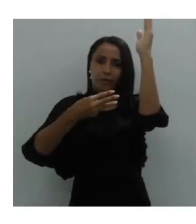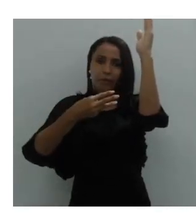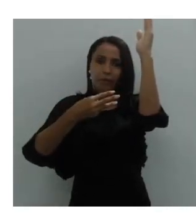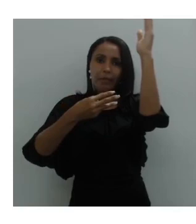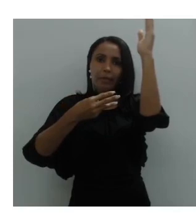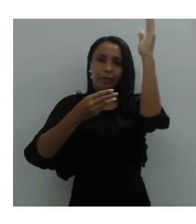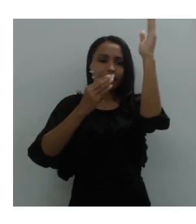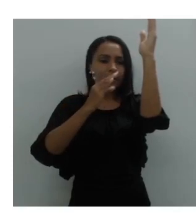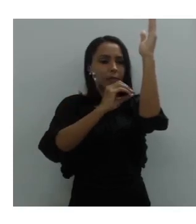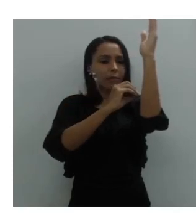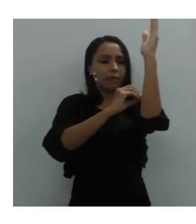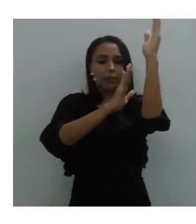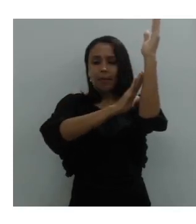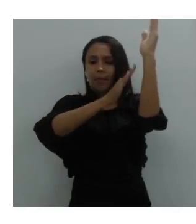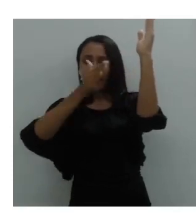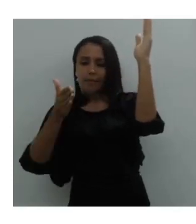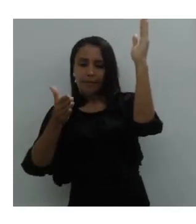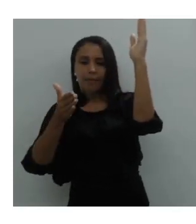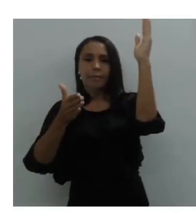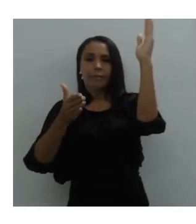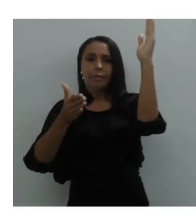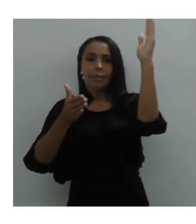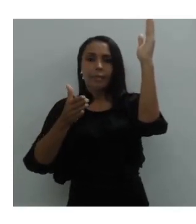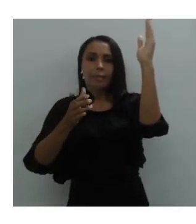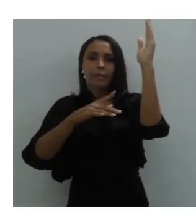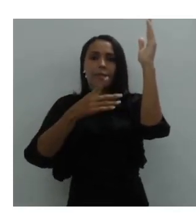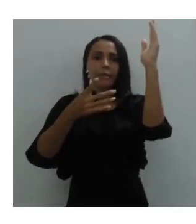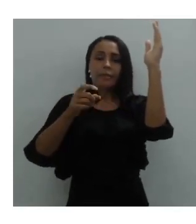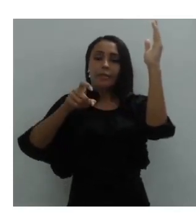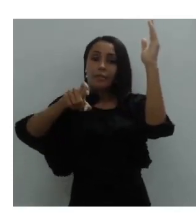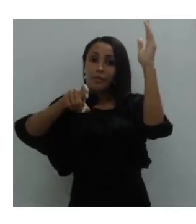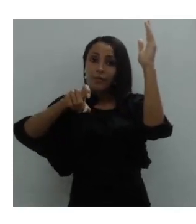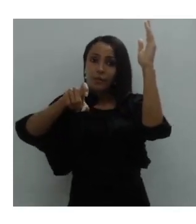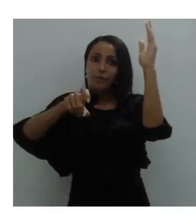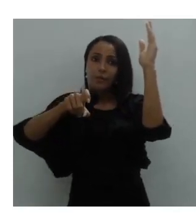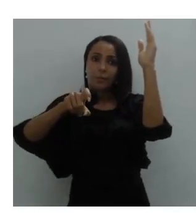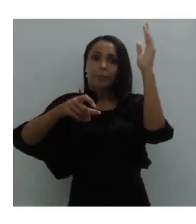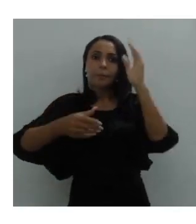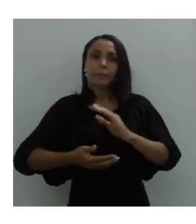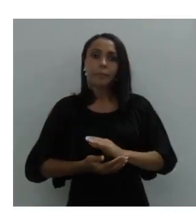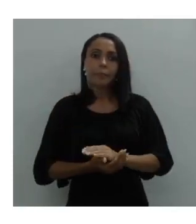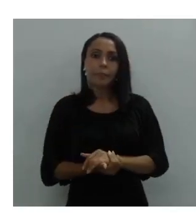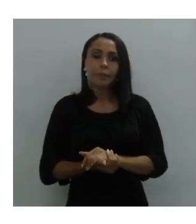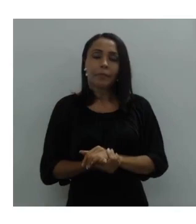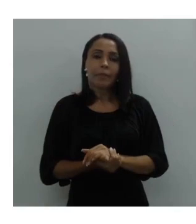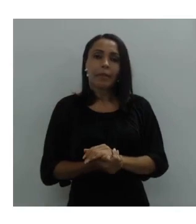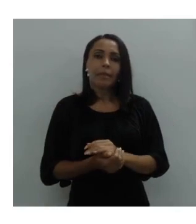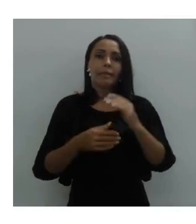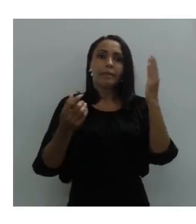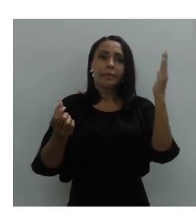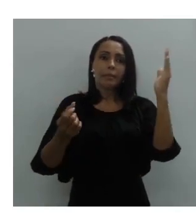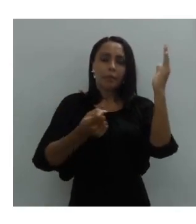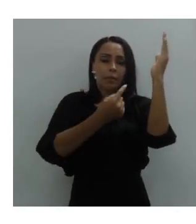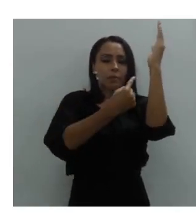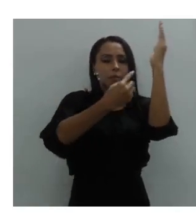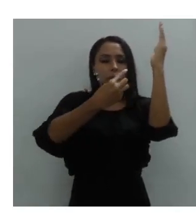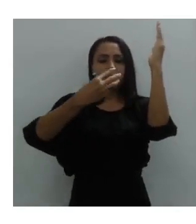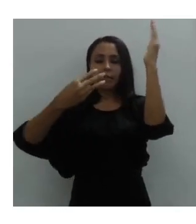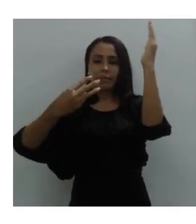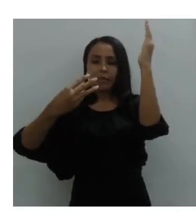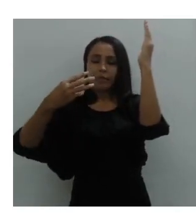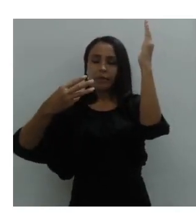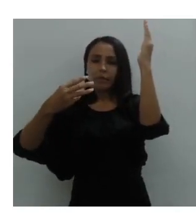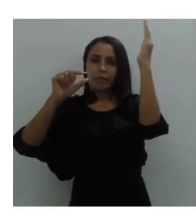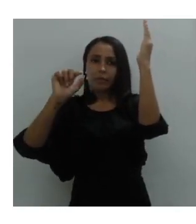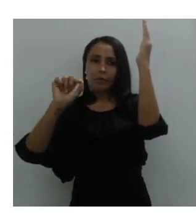zero. Então, vai ser o ponto x, à direita do zero, ou seja, 3 números à direita do zero.